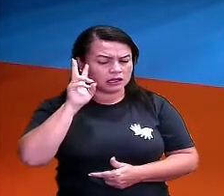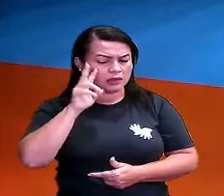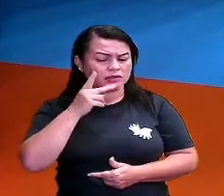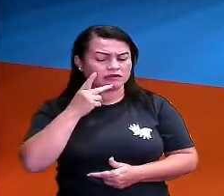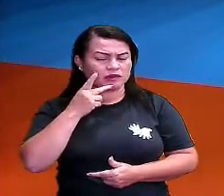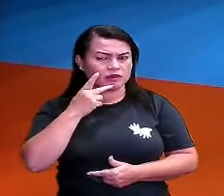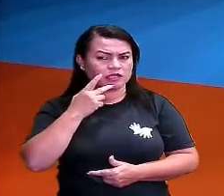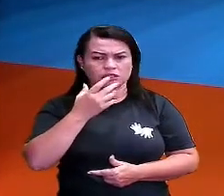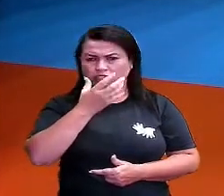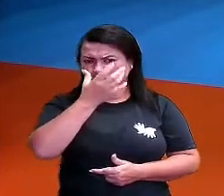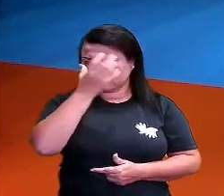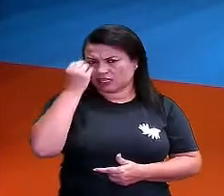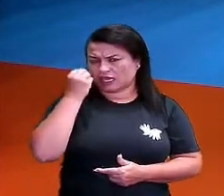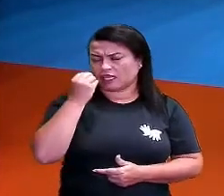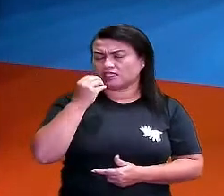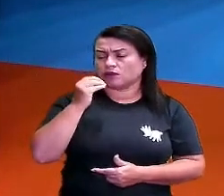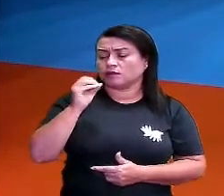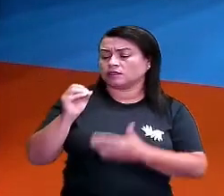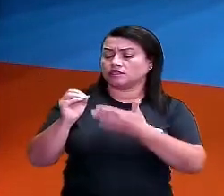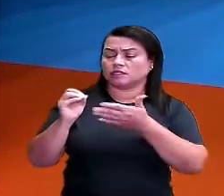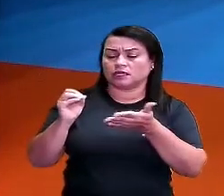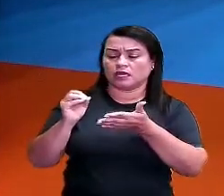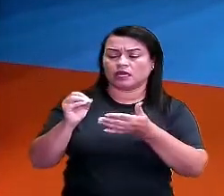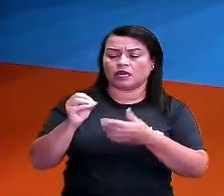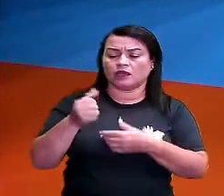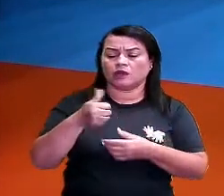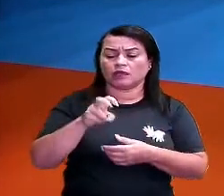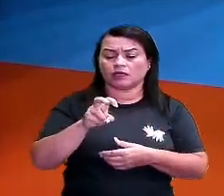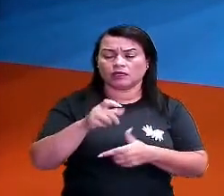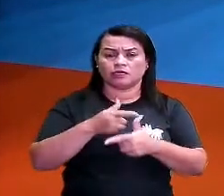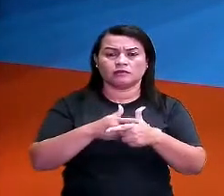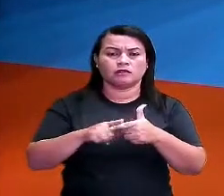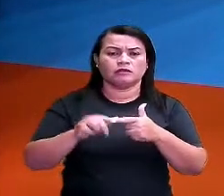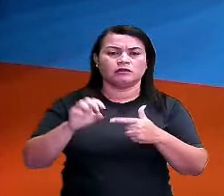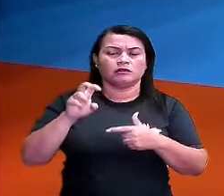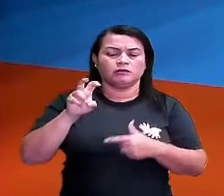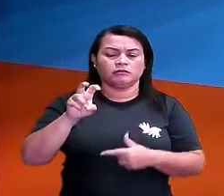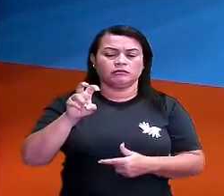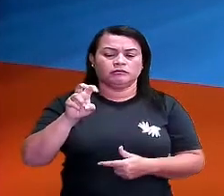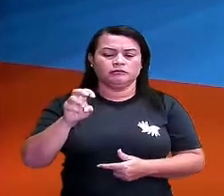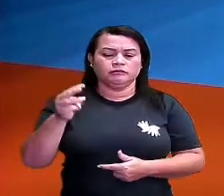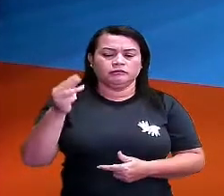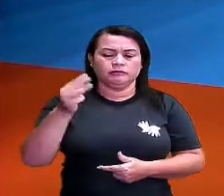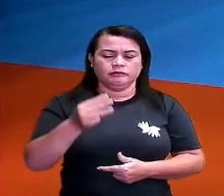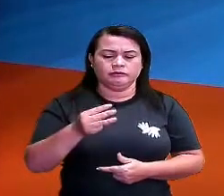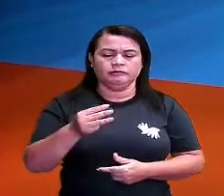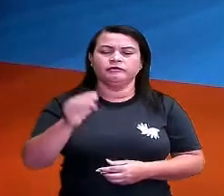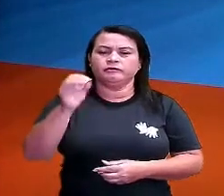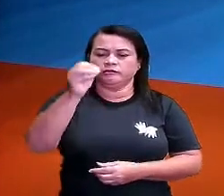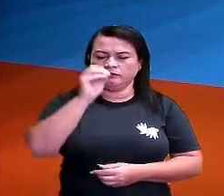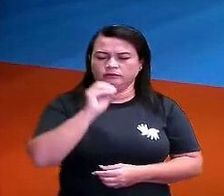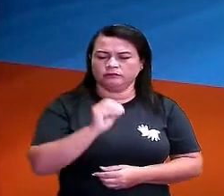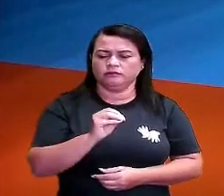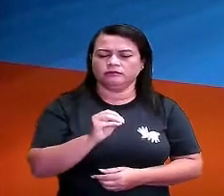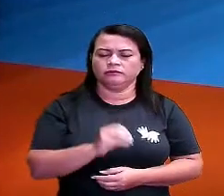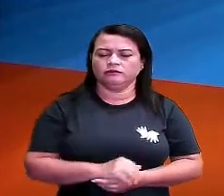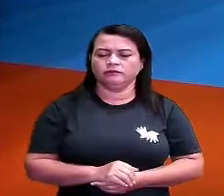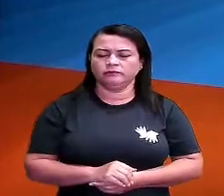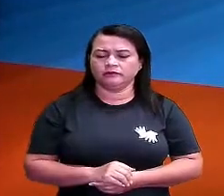esquece os zeros. E aí, ó, divide 15 por 5 vai dar 3, volta ao zero, eu fico com 30.